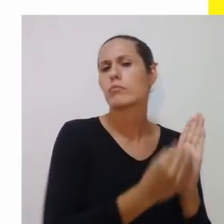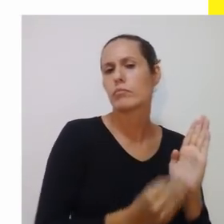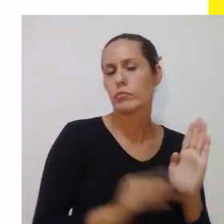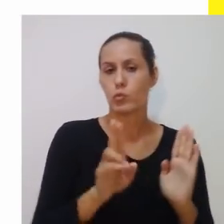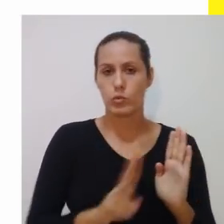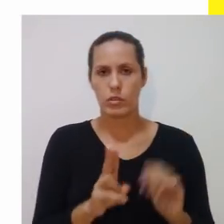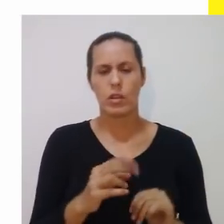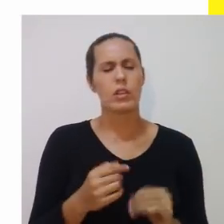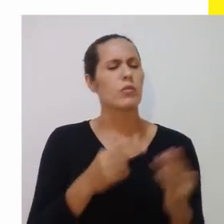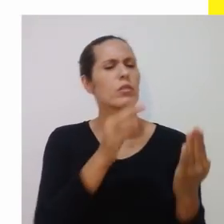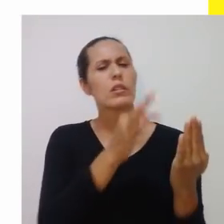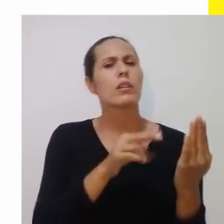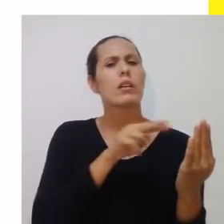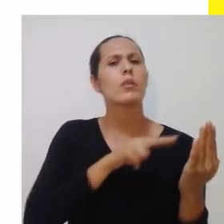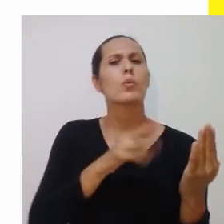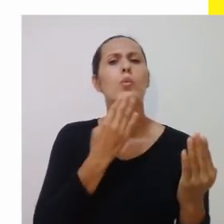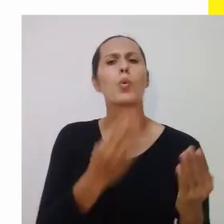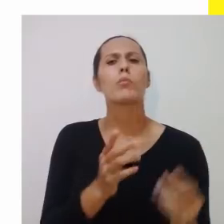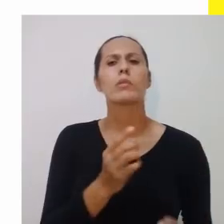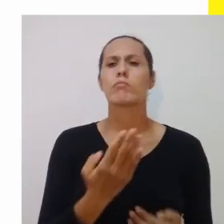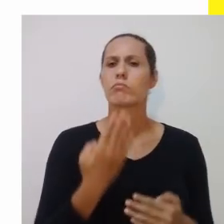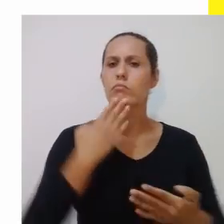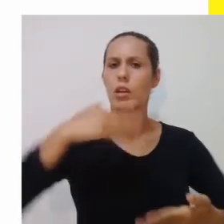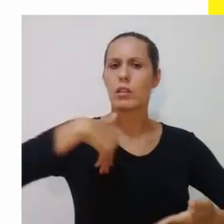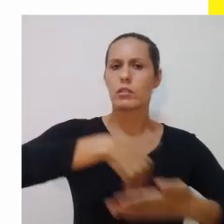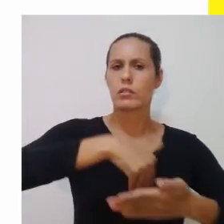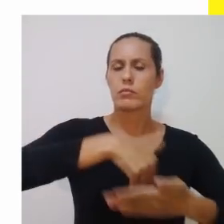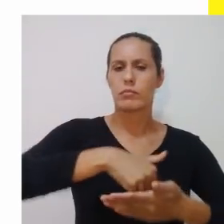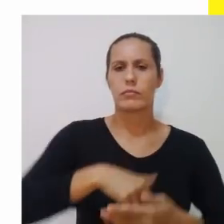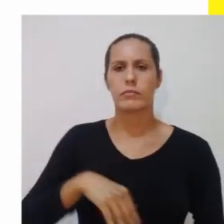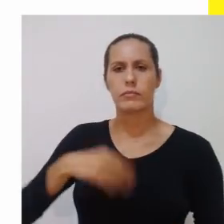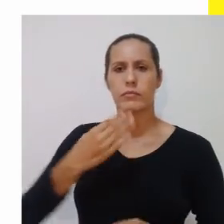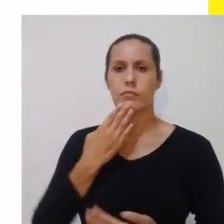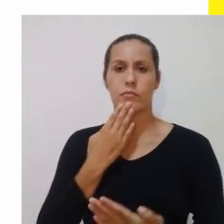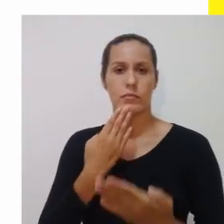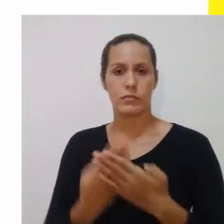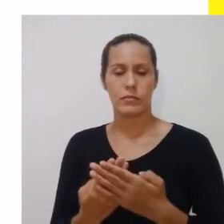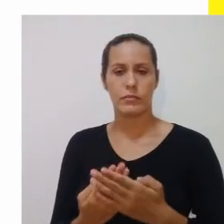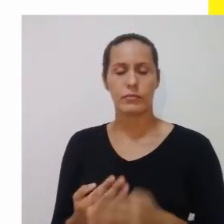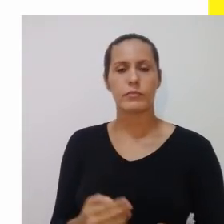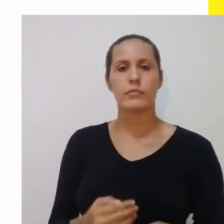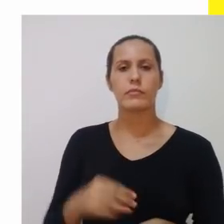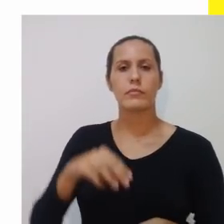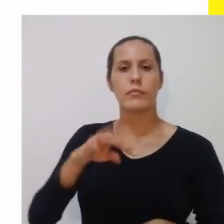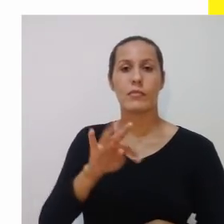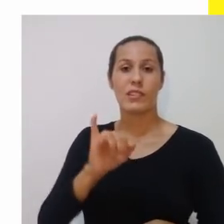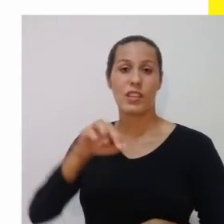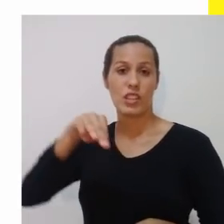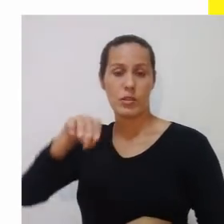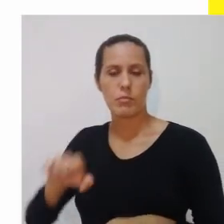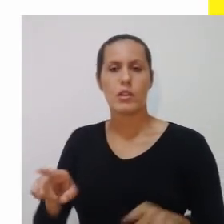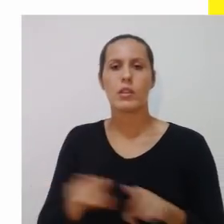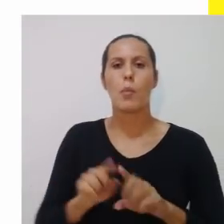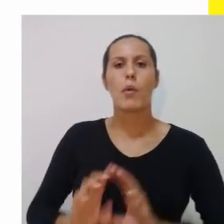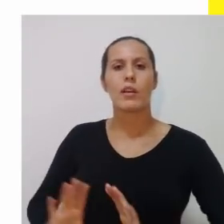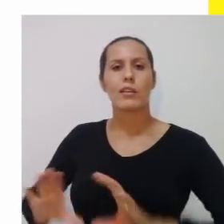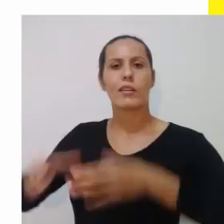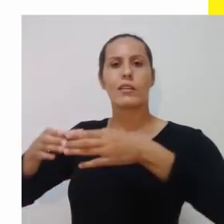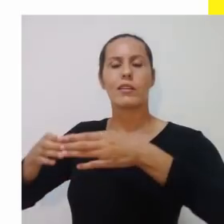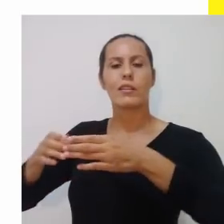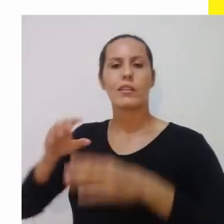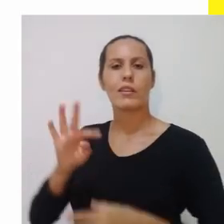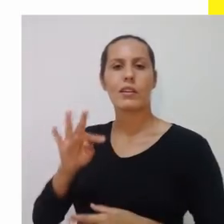vai ler um texto e aparece lá time. Time aparece algumas vezes. Aparece também